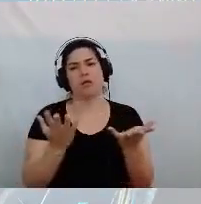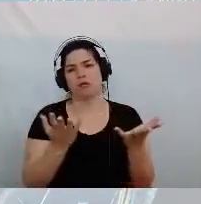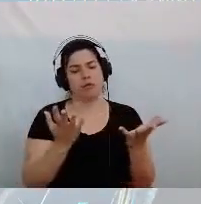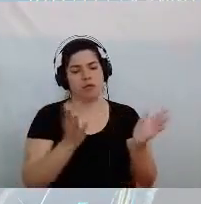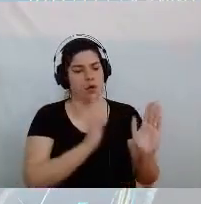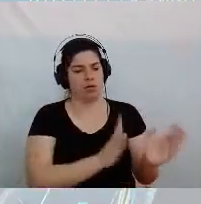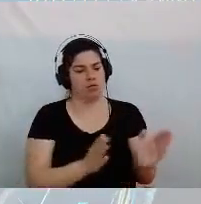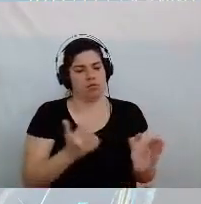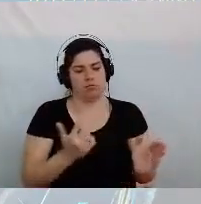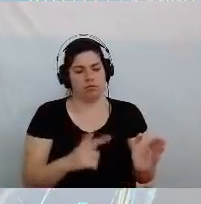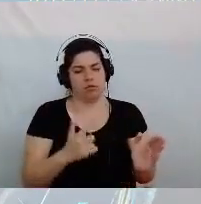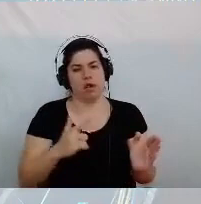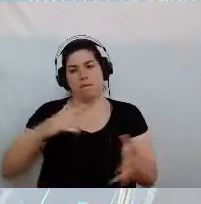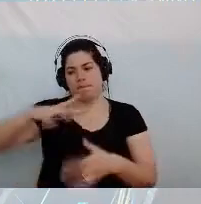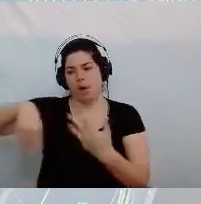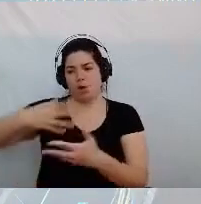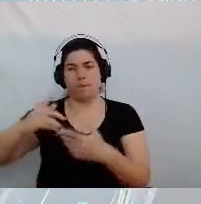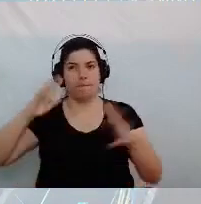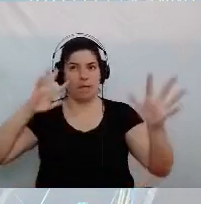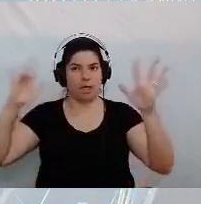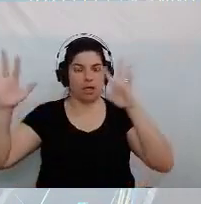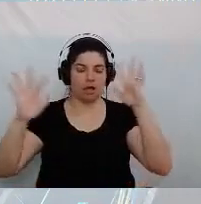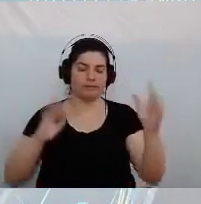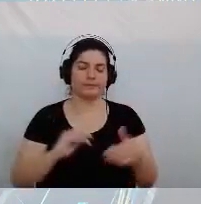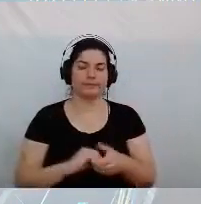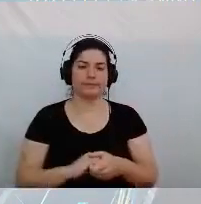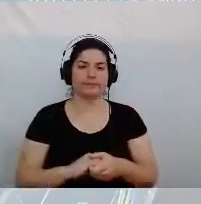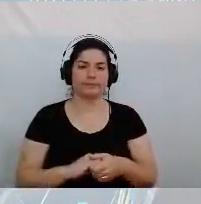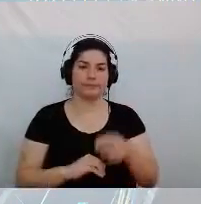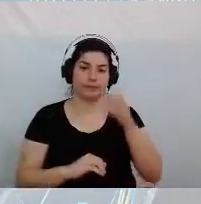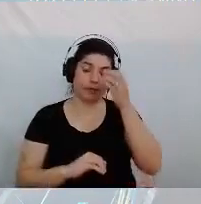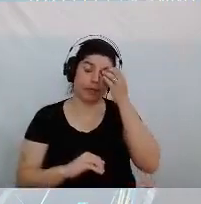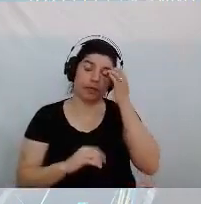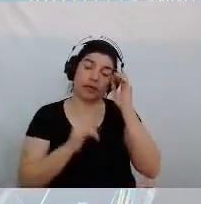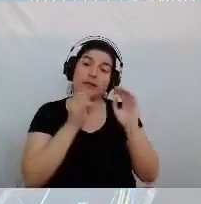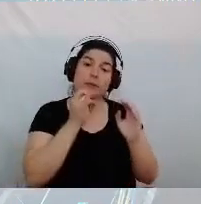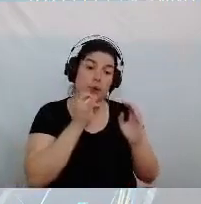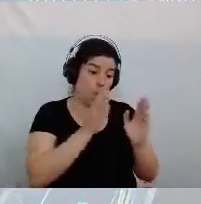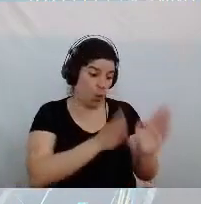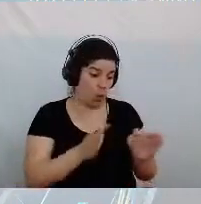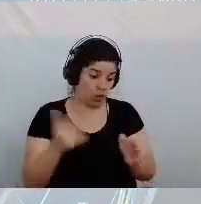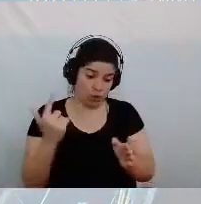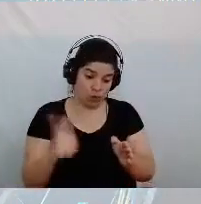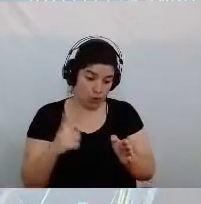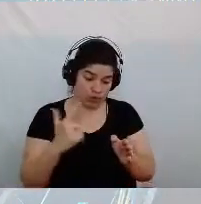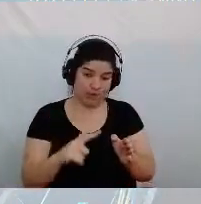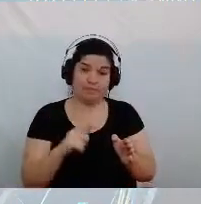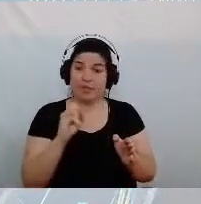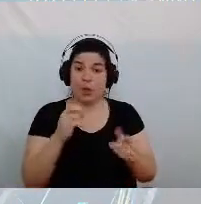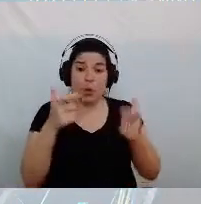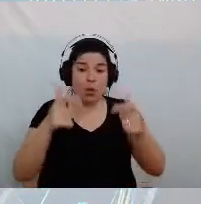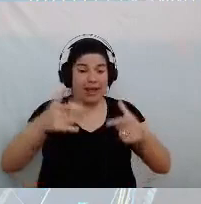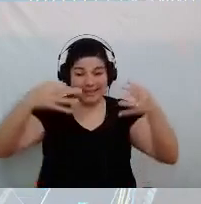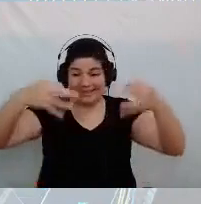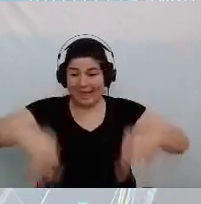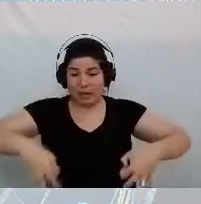bagunça para pensar tá uma coisa é desorganizar quando ela não tem um lugar